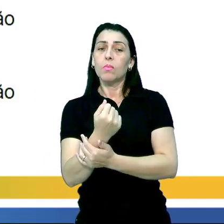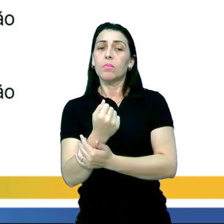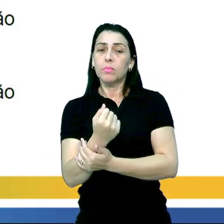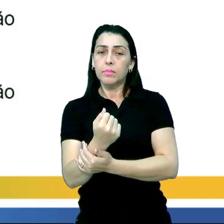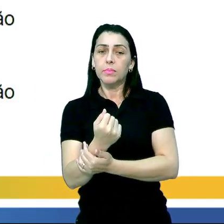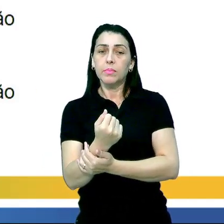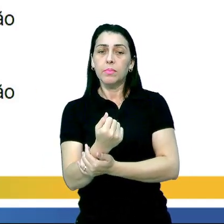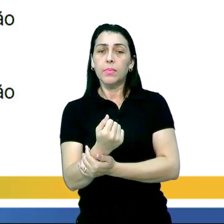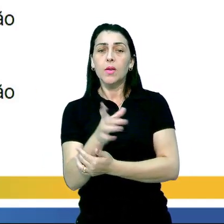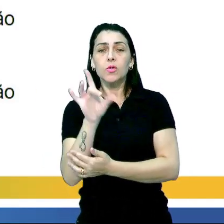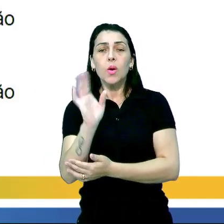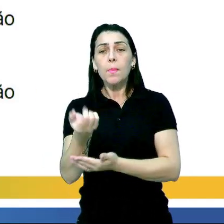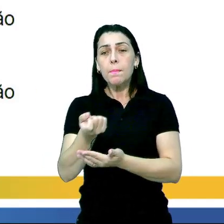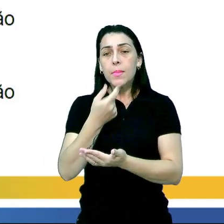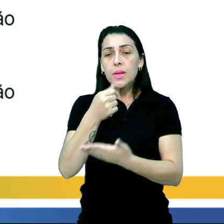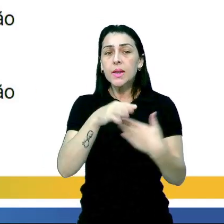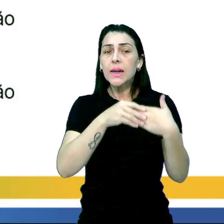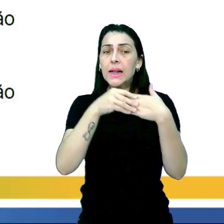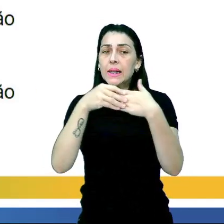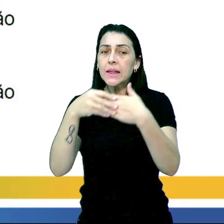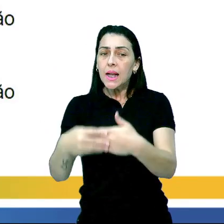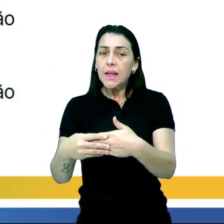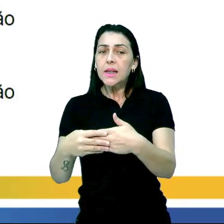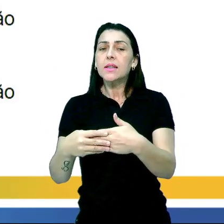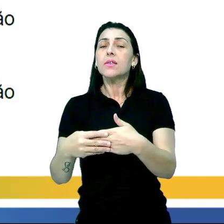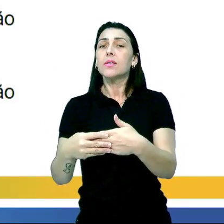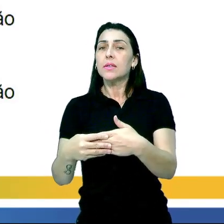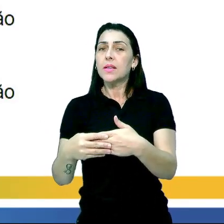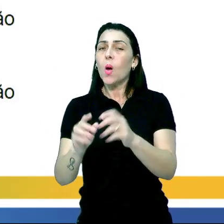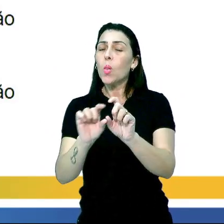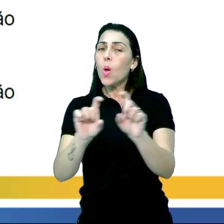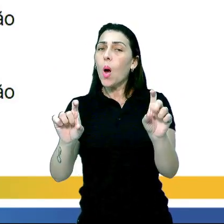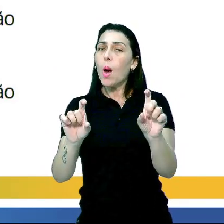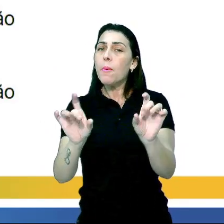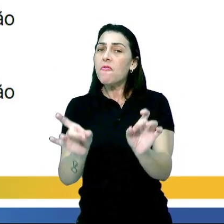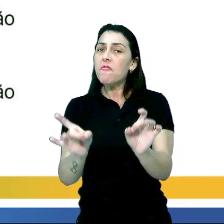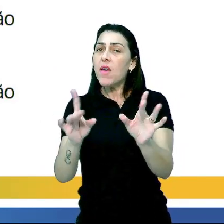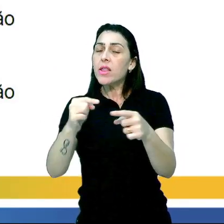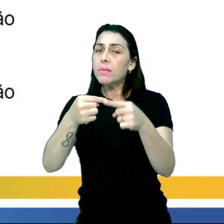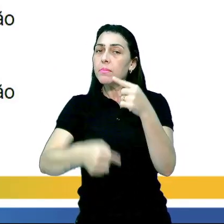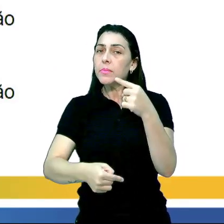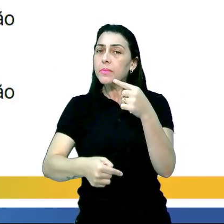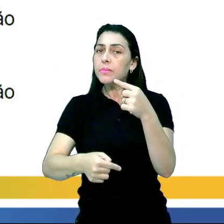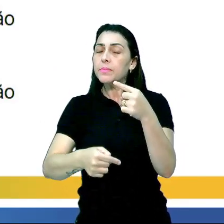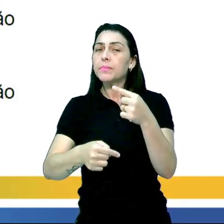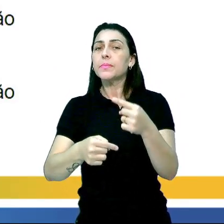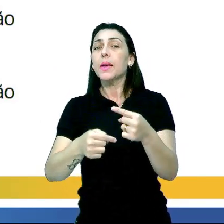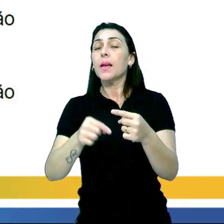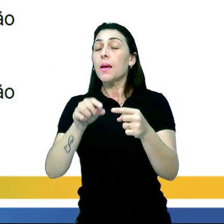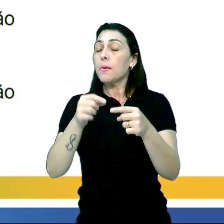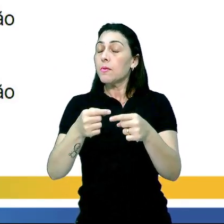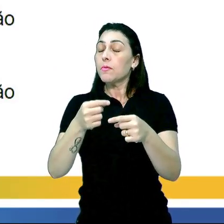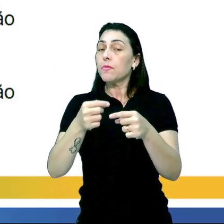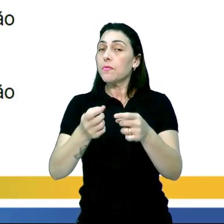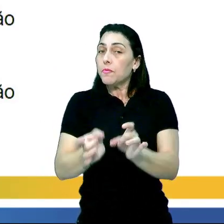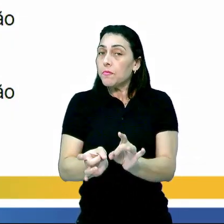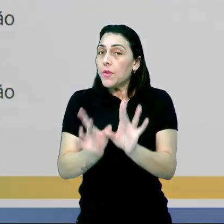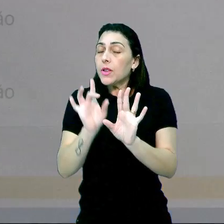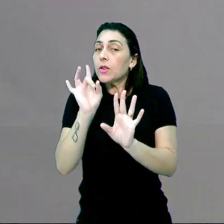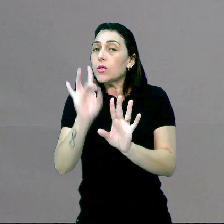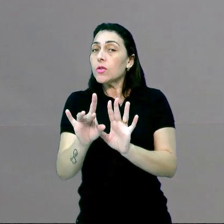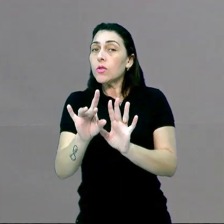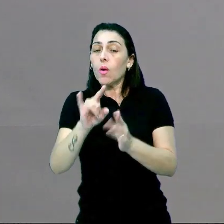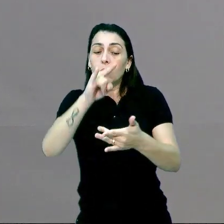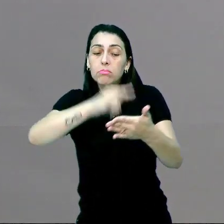o interlocutor a comprar apenas medicamentos que trazem a inscrição. Venda sobre prescrição